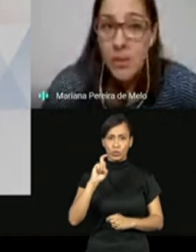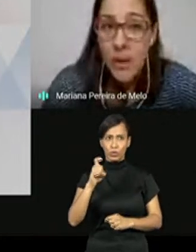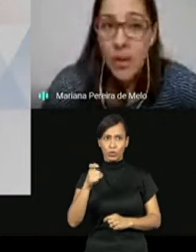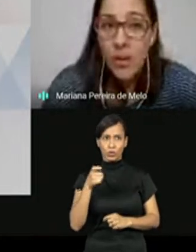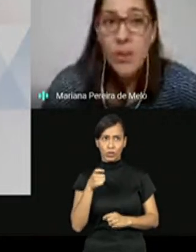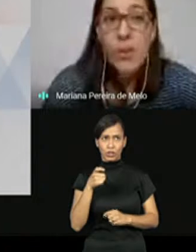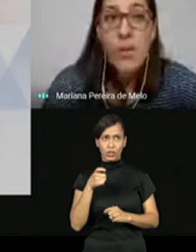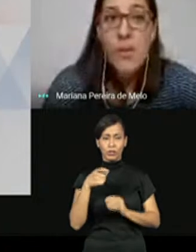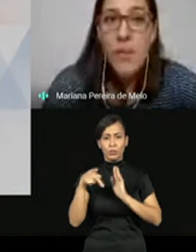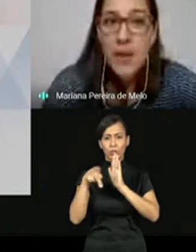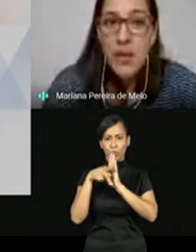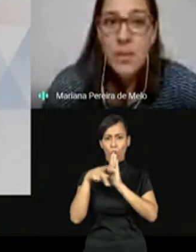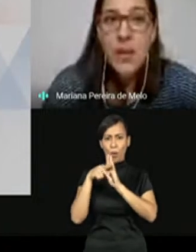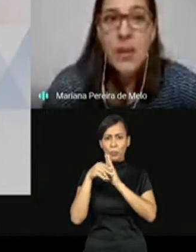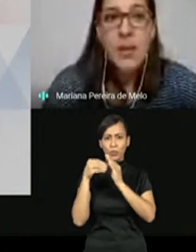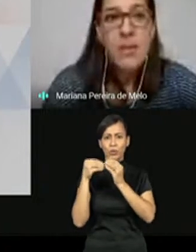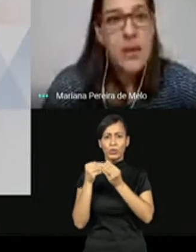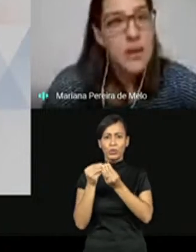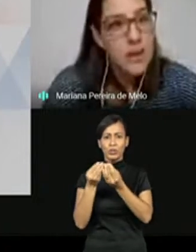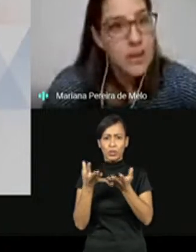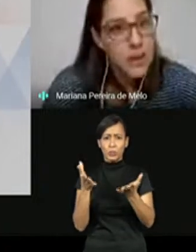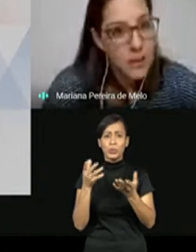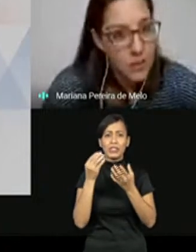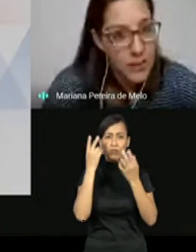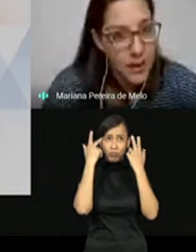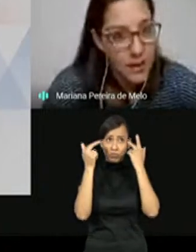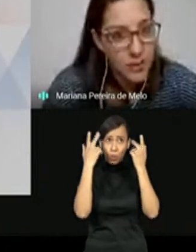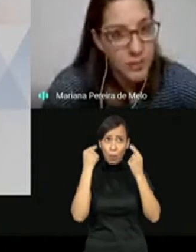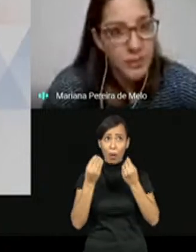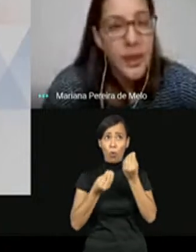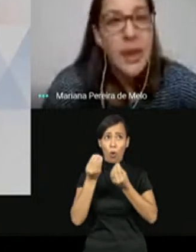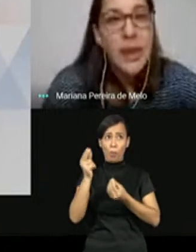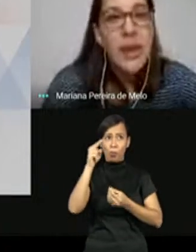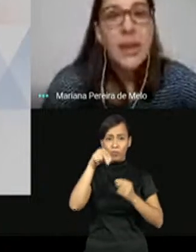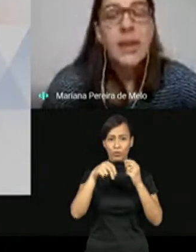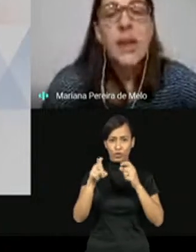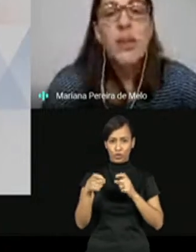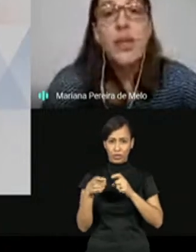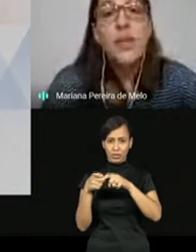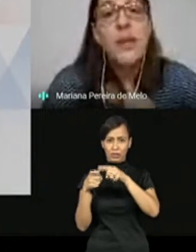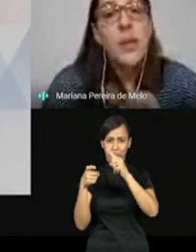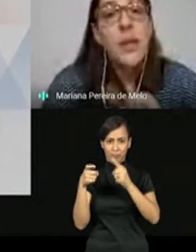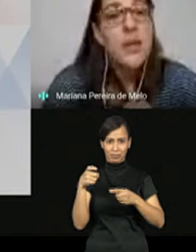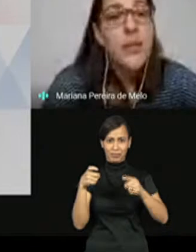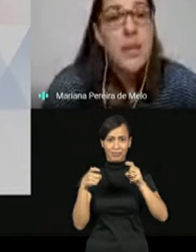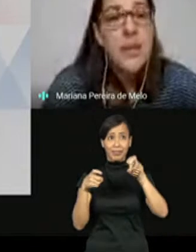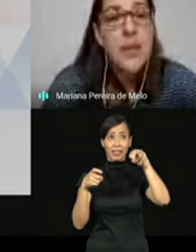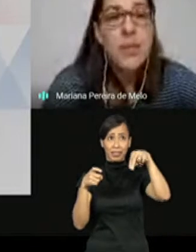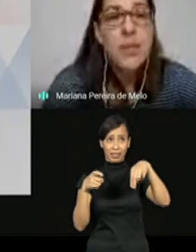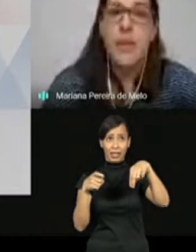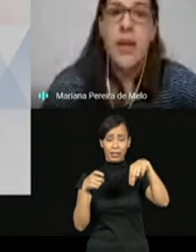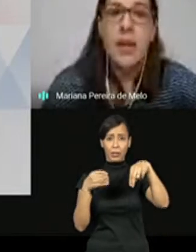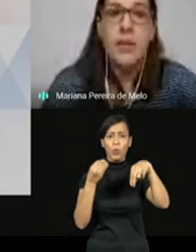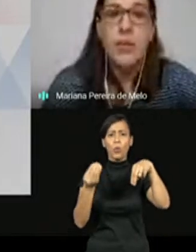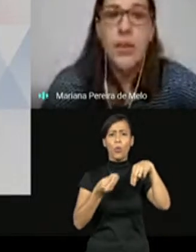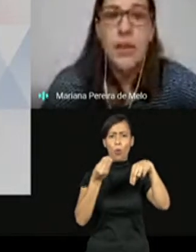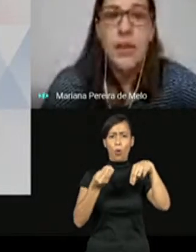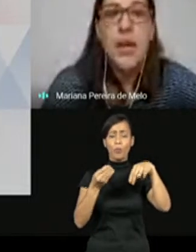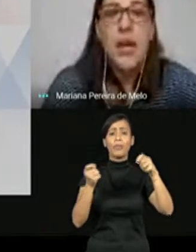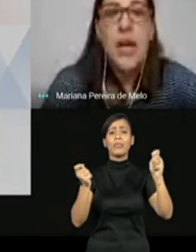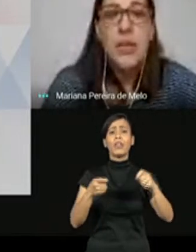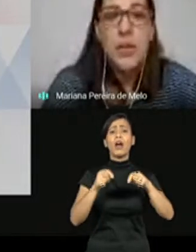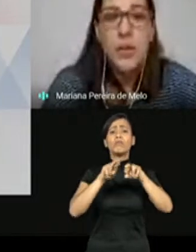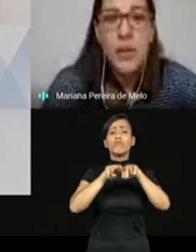distribuição normal com média mi e variância sigma quadrado. Então, a gente faz uma transformação nessa variável